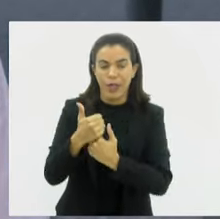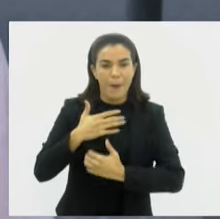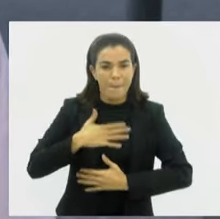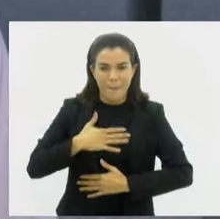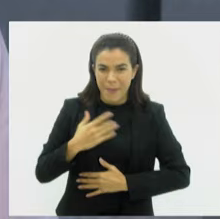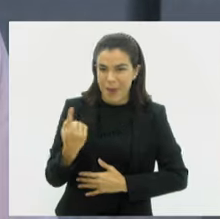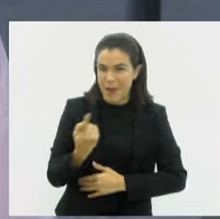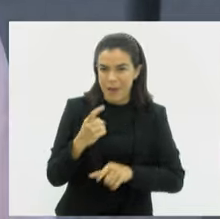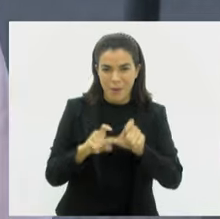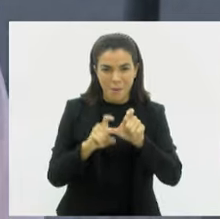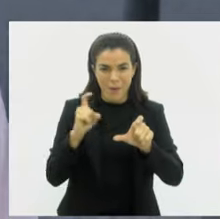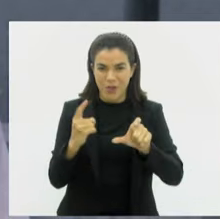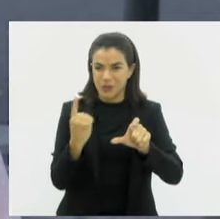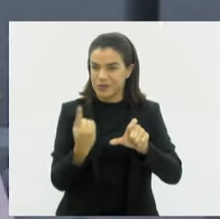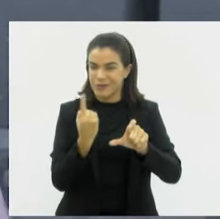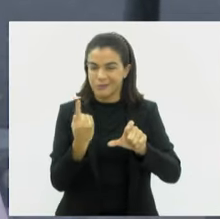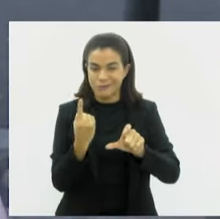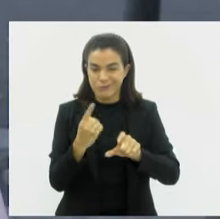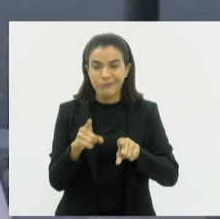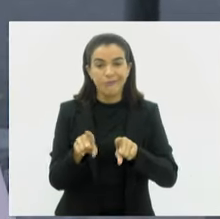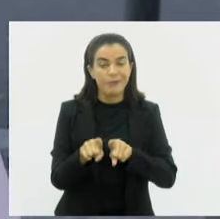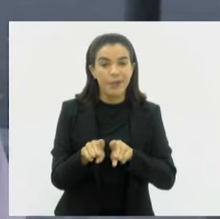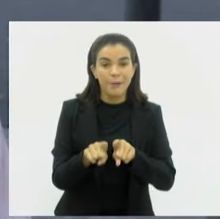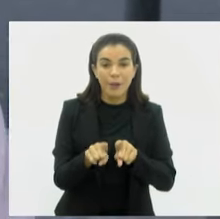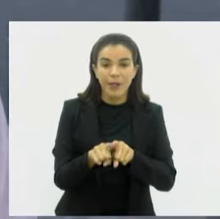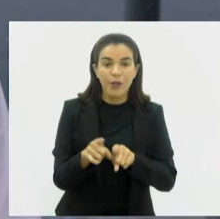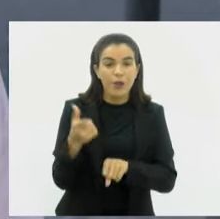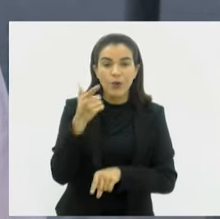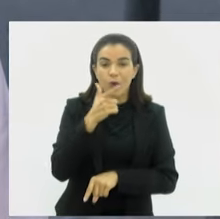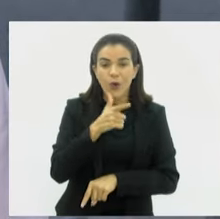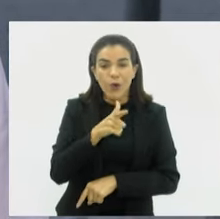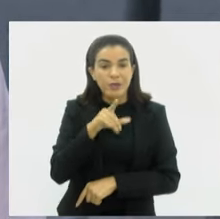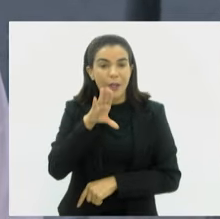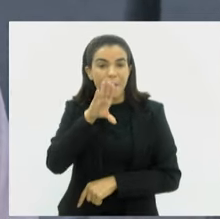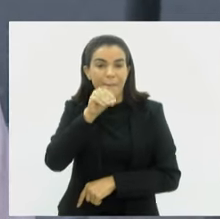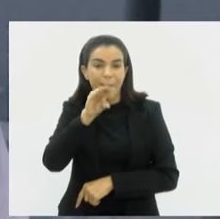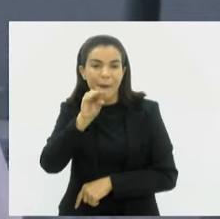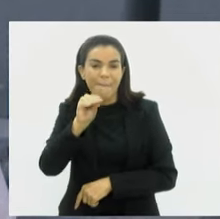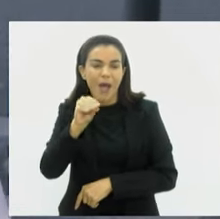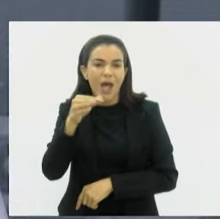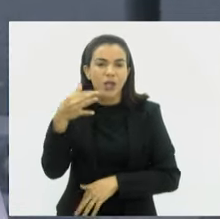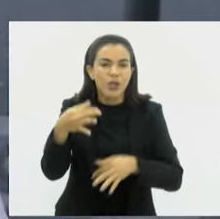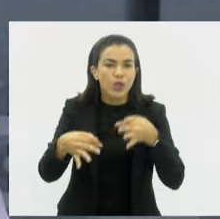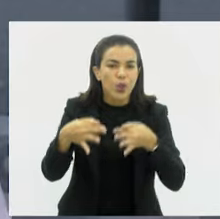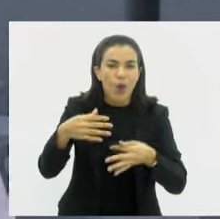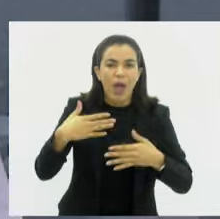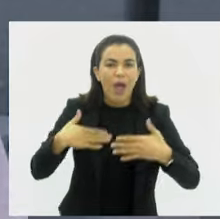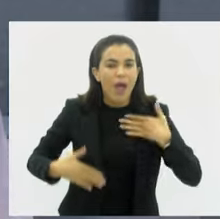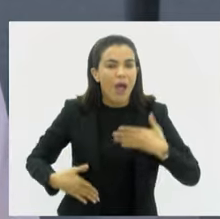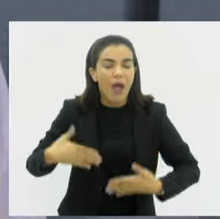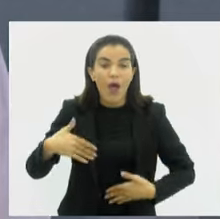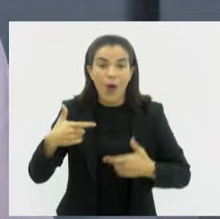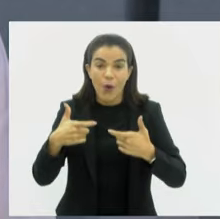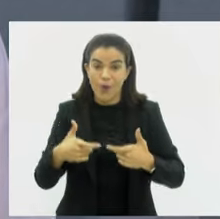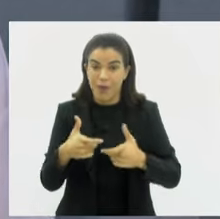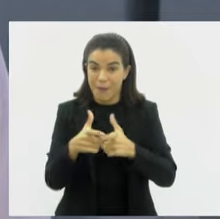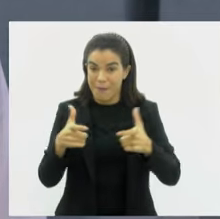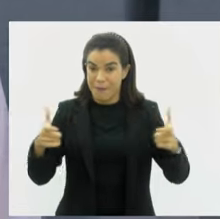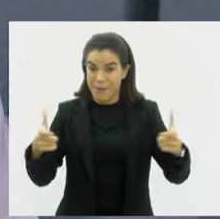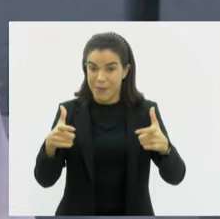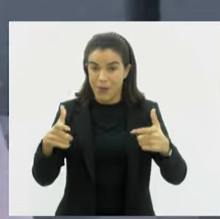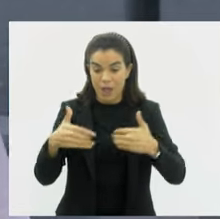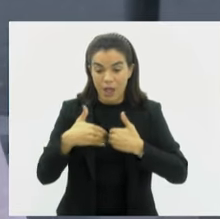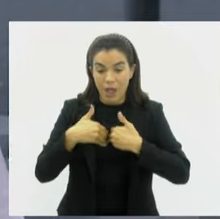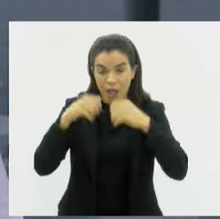sozinho. Meu filho não consegue dizer onde está sentindo uma dor. A maioria dos autistas tem